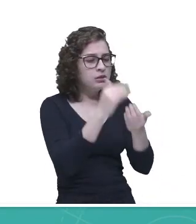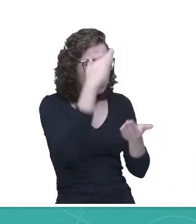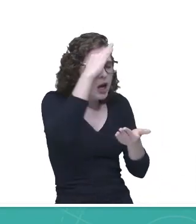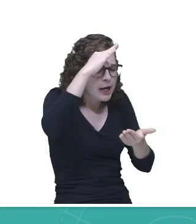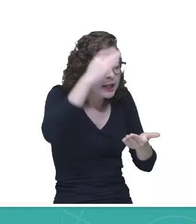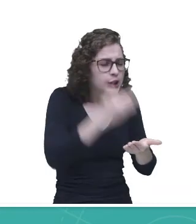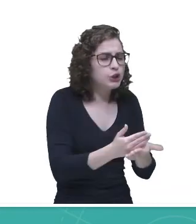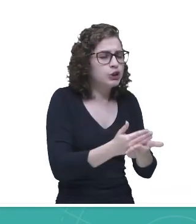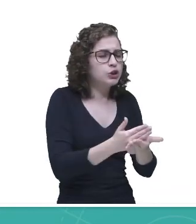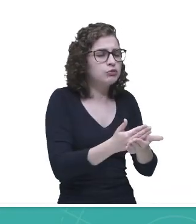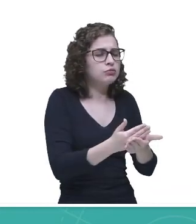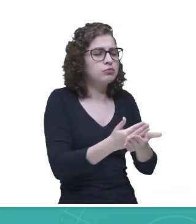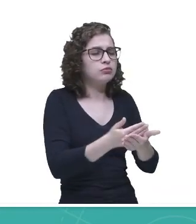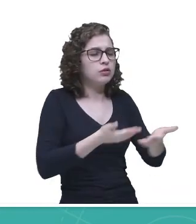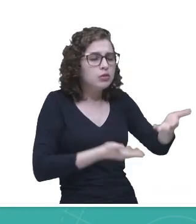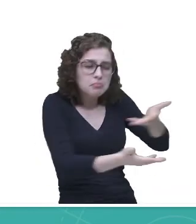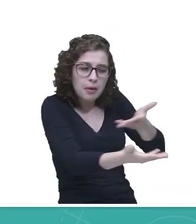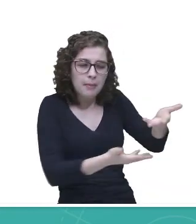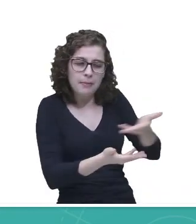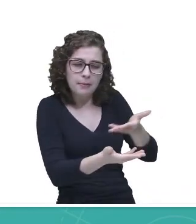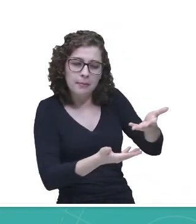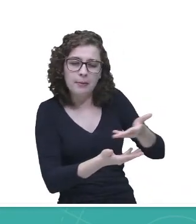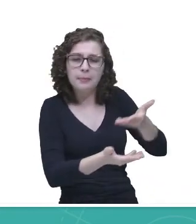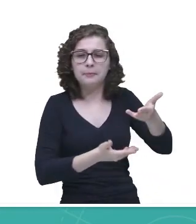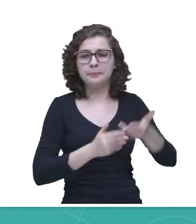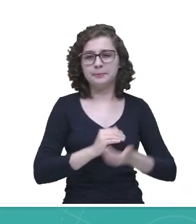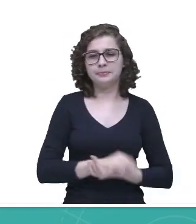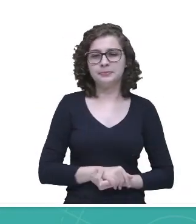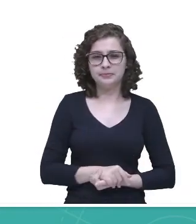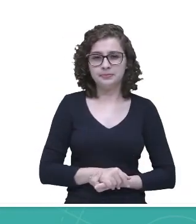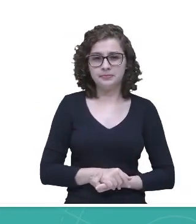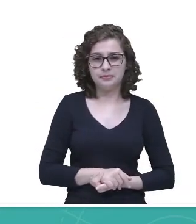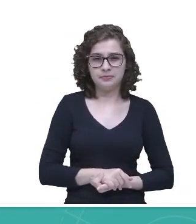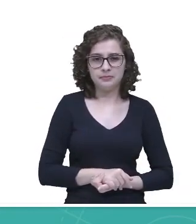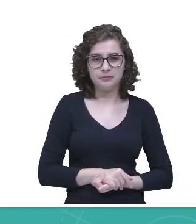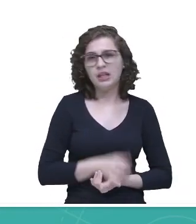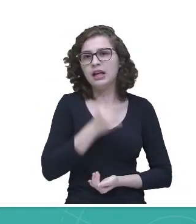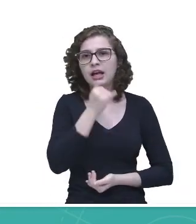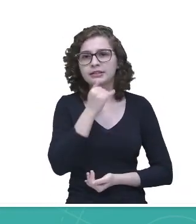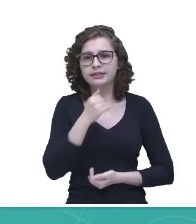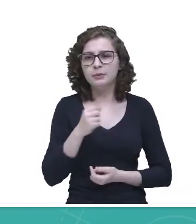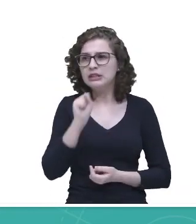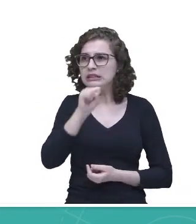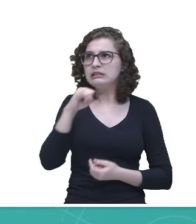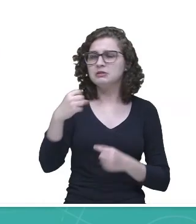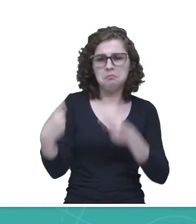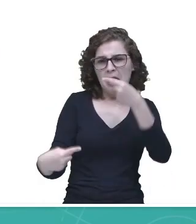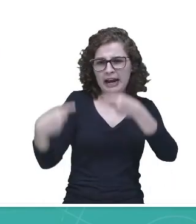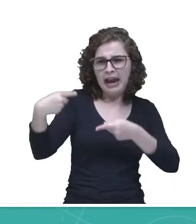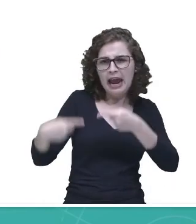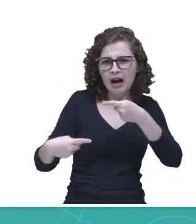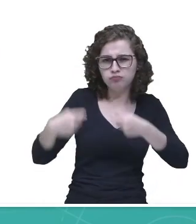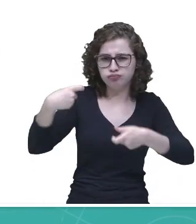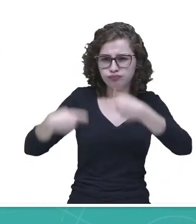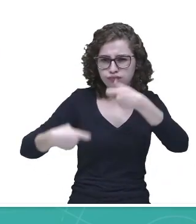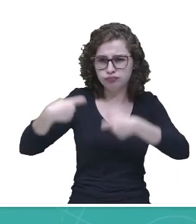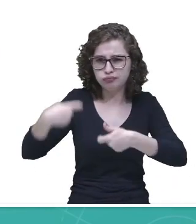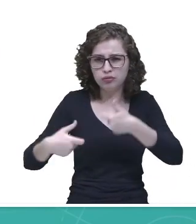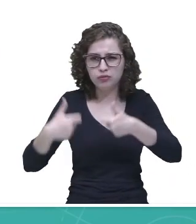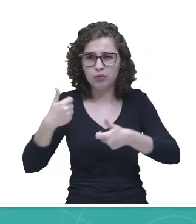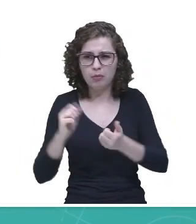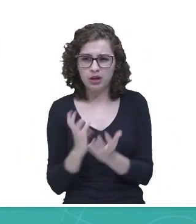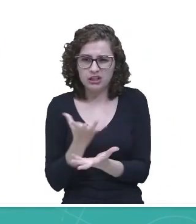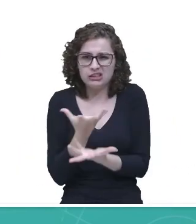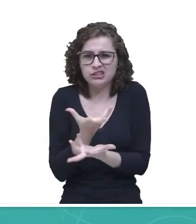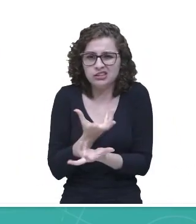confiança. Que, né, numa eventual ataque, numa eventual seca ou uma época de muitas chuvas, você